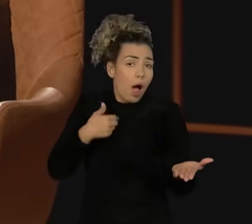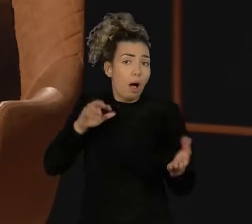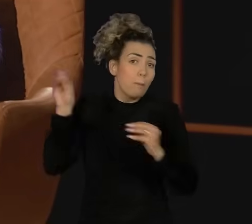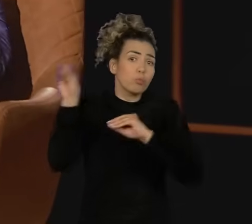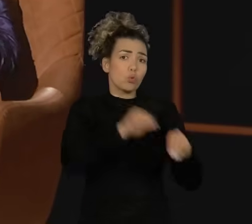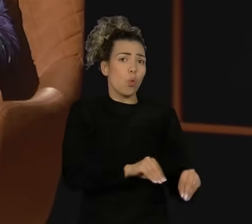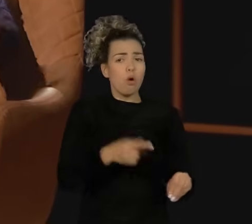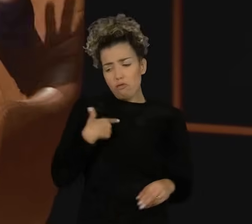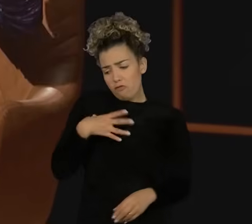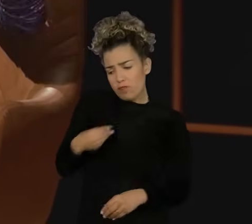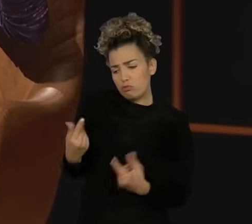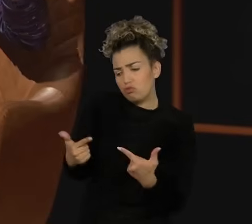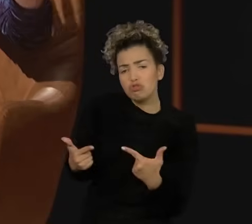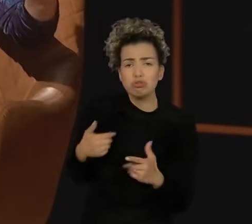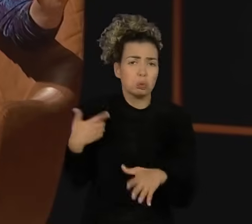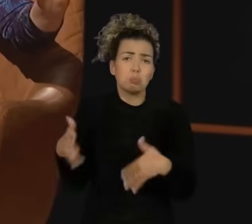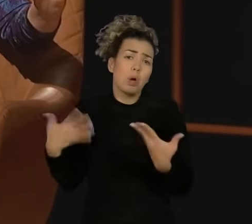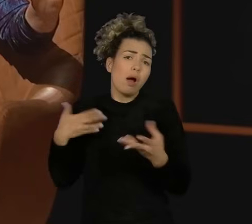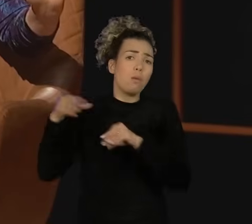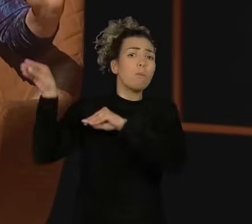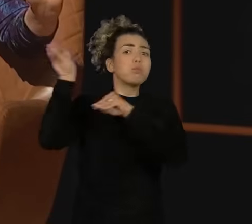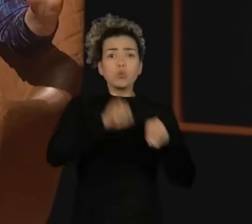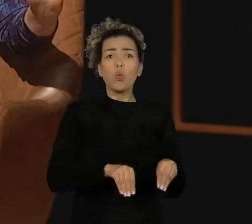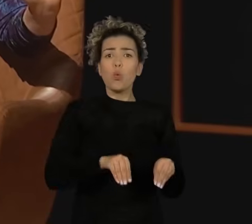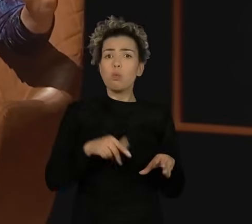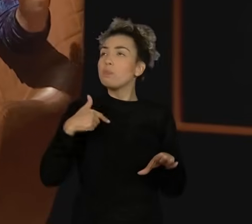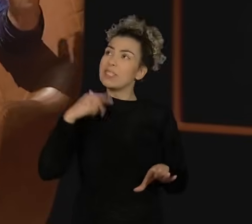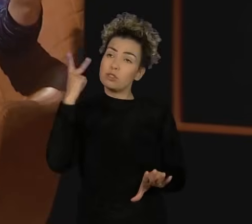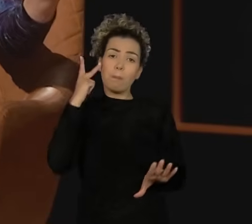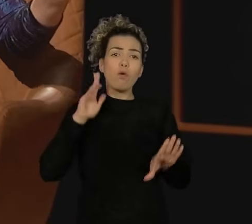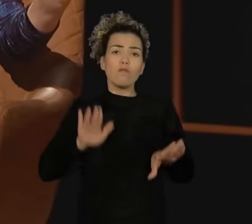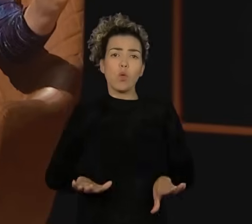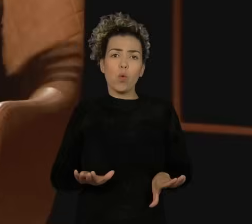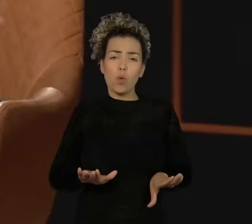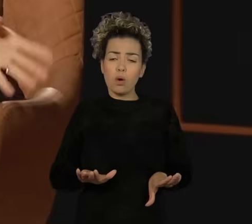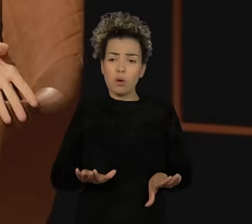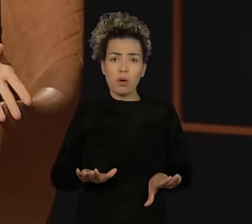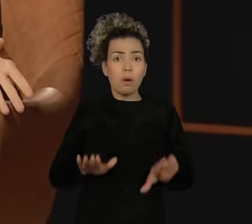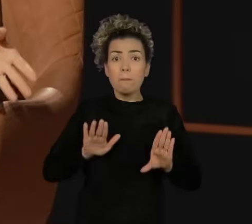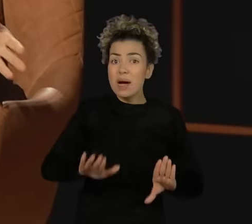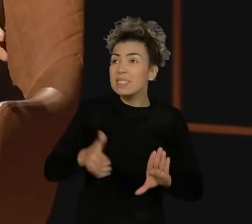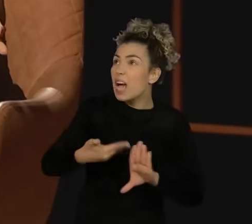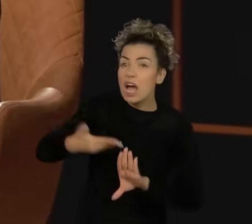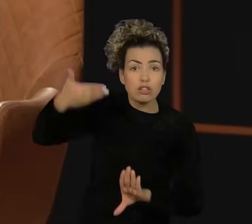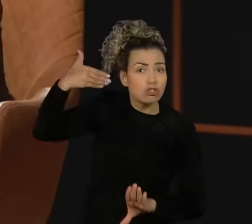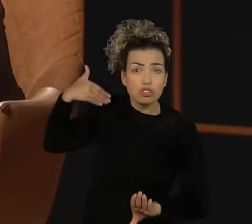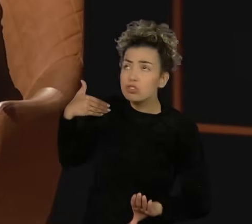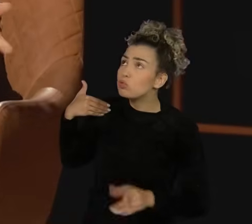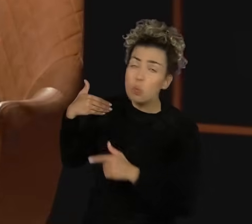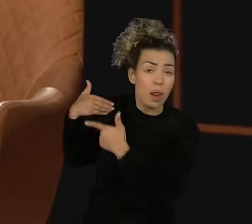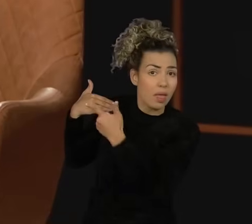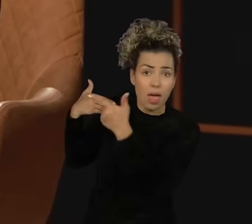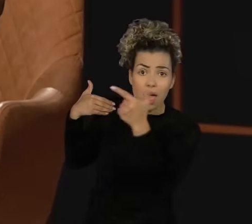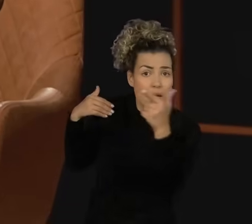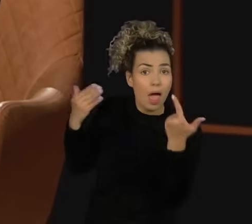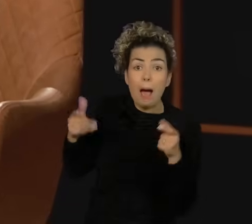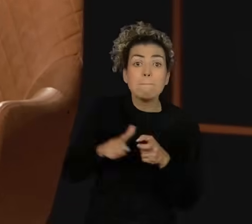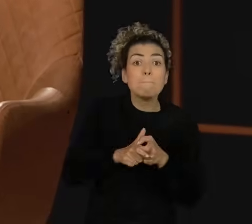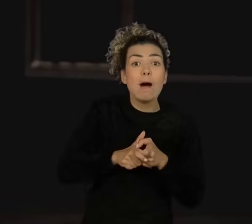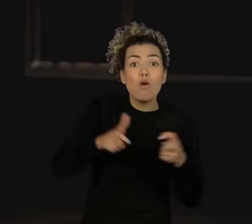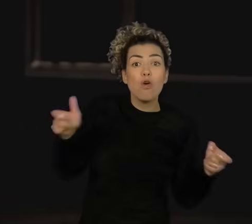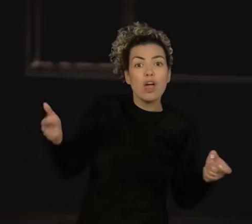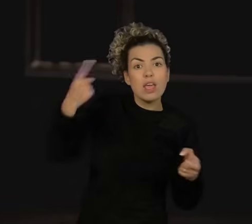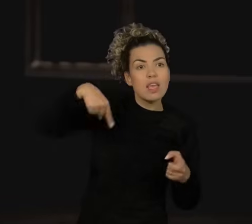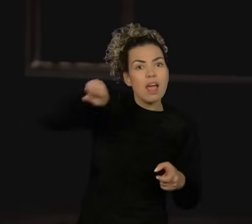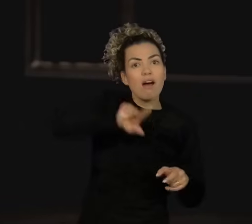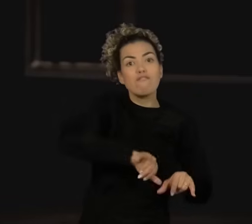vim e me estabeleci em São Paulo. Numa época em que ninguém fazia isso. Era o contrário. Sim. Era todo mundo saindo de São Paulo e